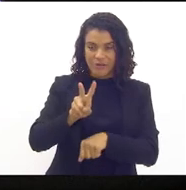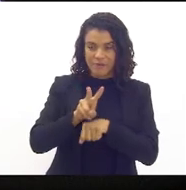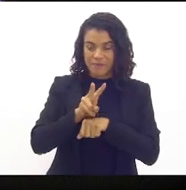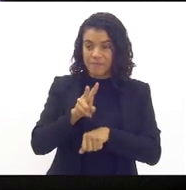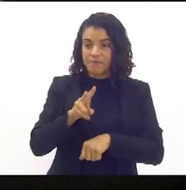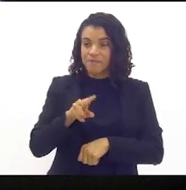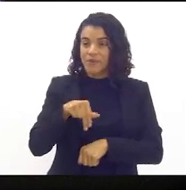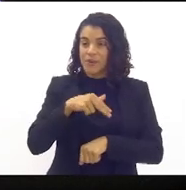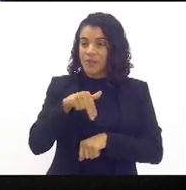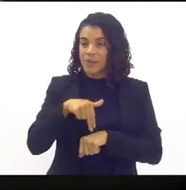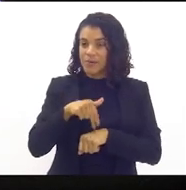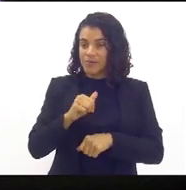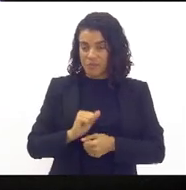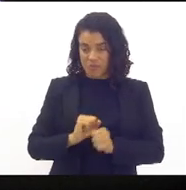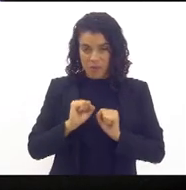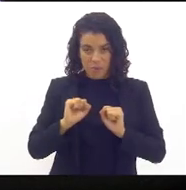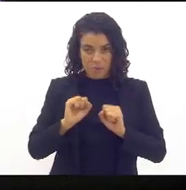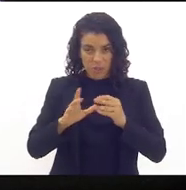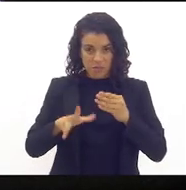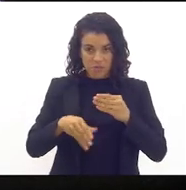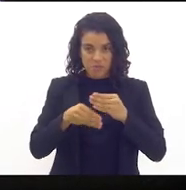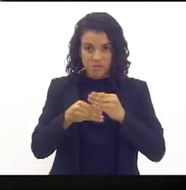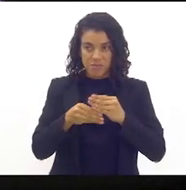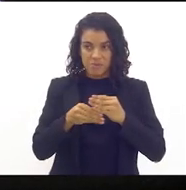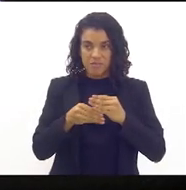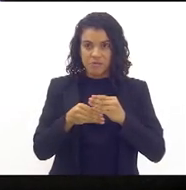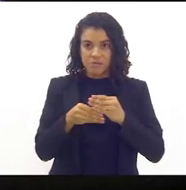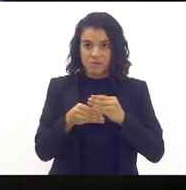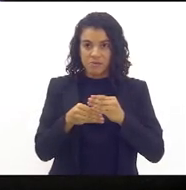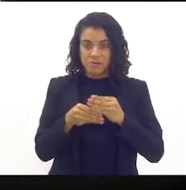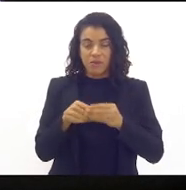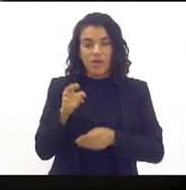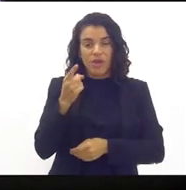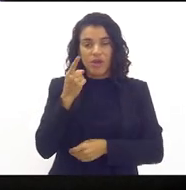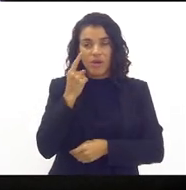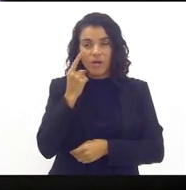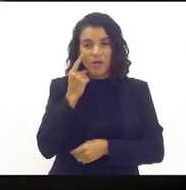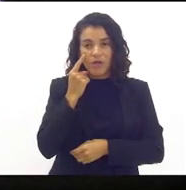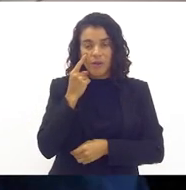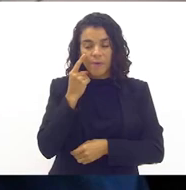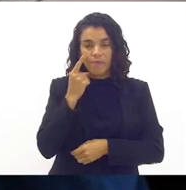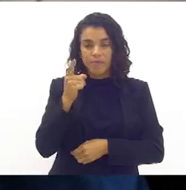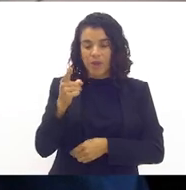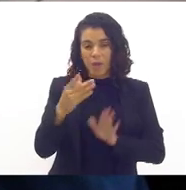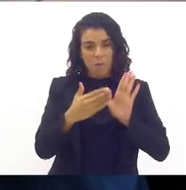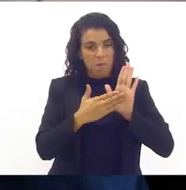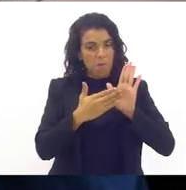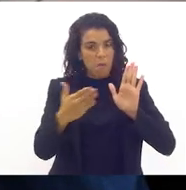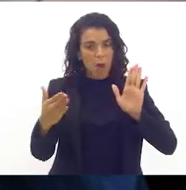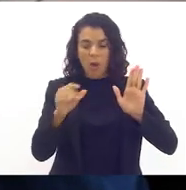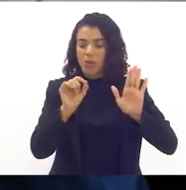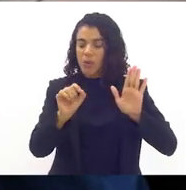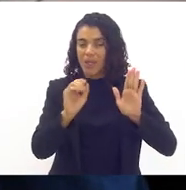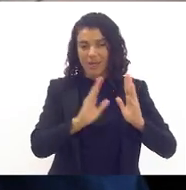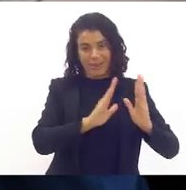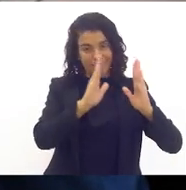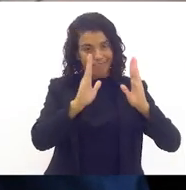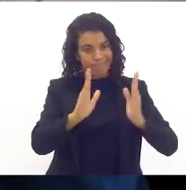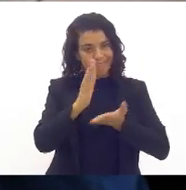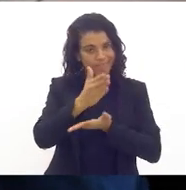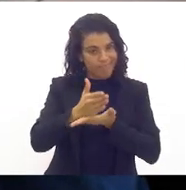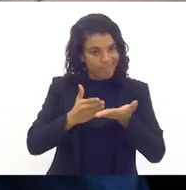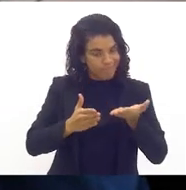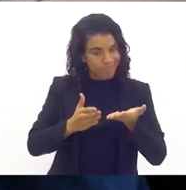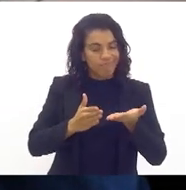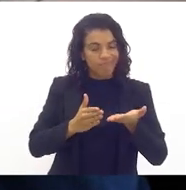um comentário? Pois não. Está acabando. Olha só, reflete em parte, né? Porque, olha